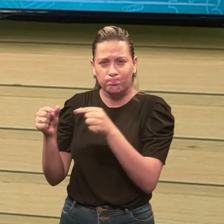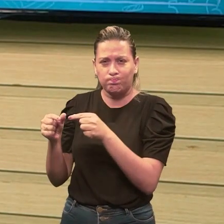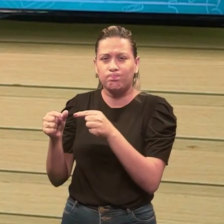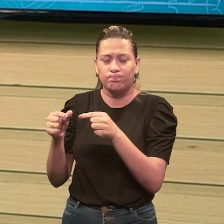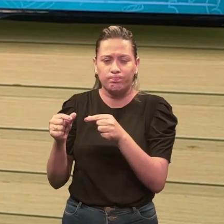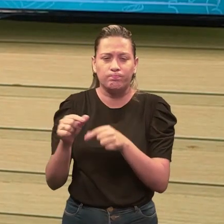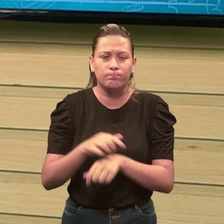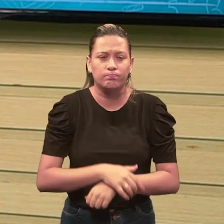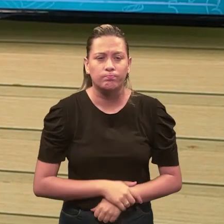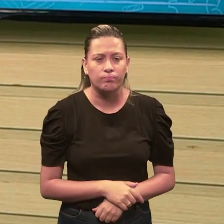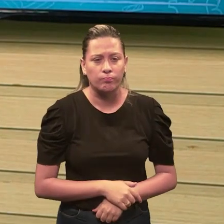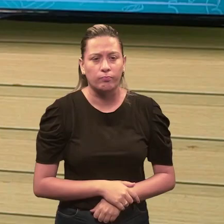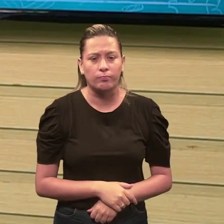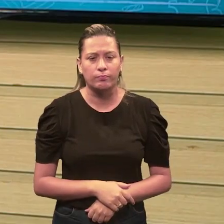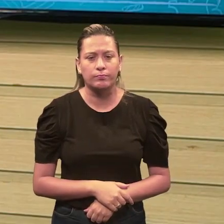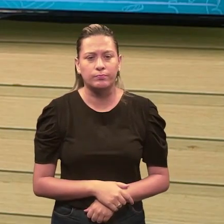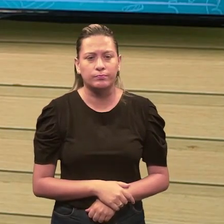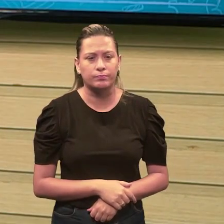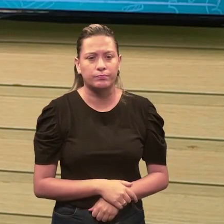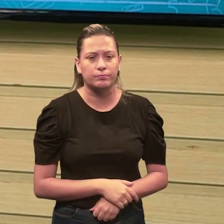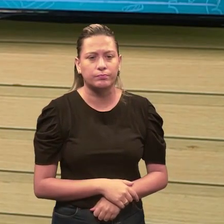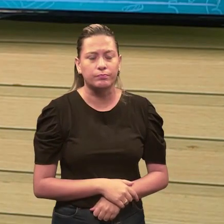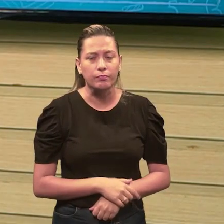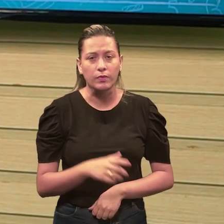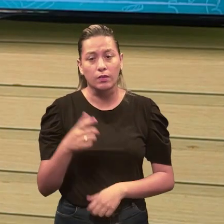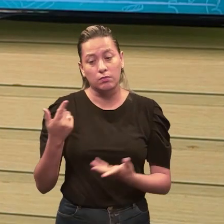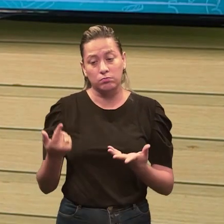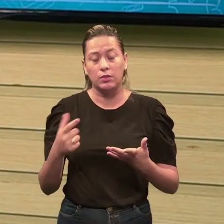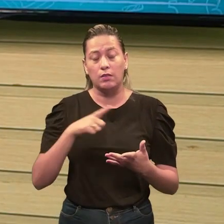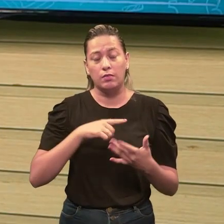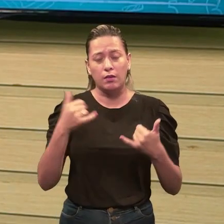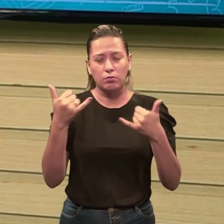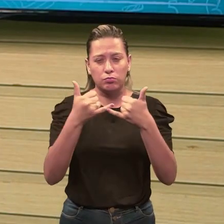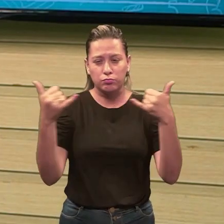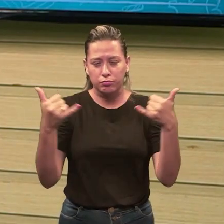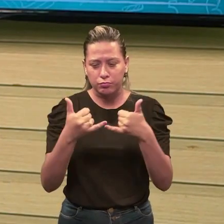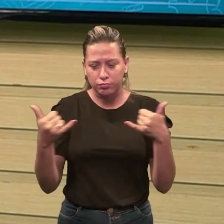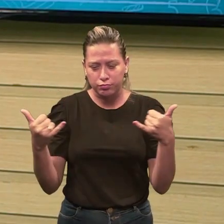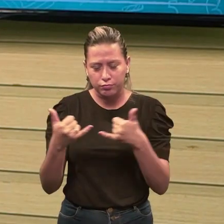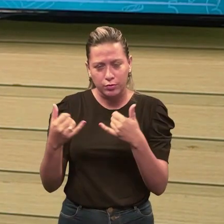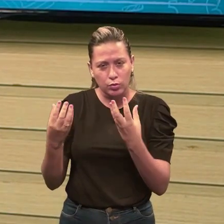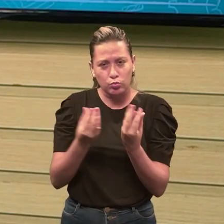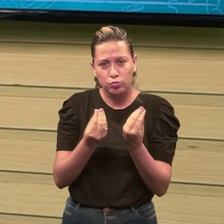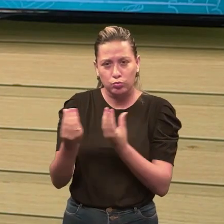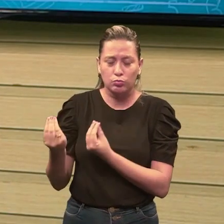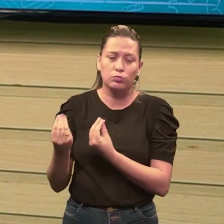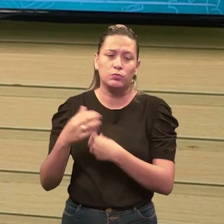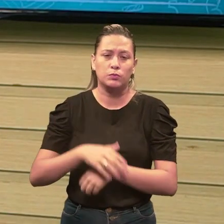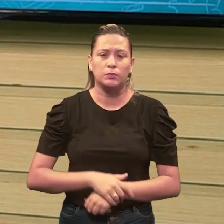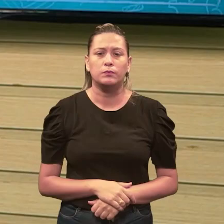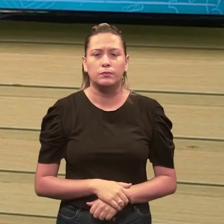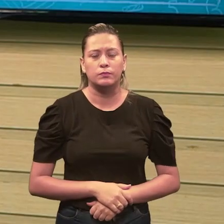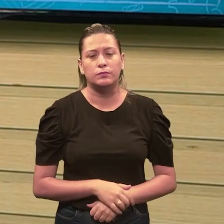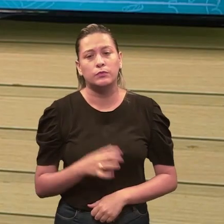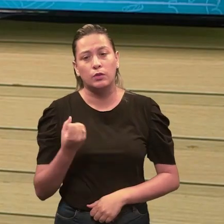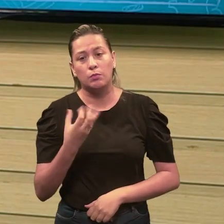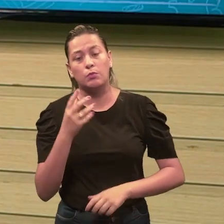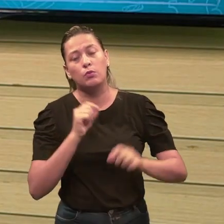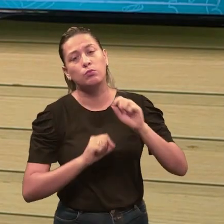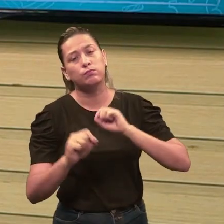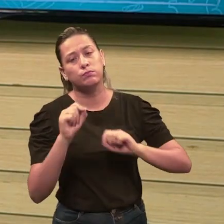pequenos, uma boa parte deles com muitas fiações, com cabinhos, né? E é